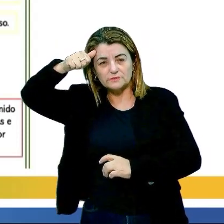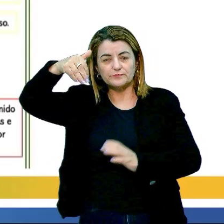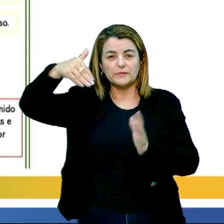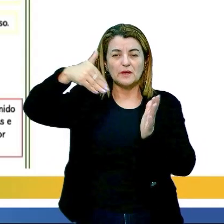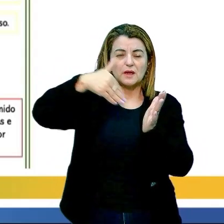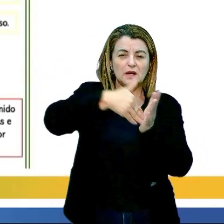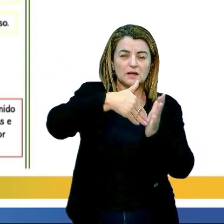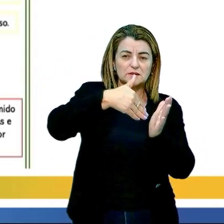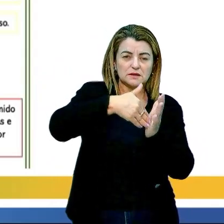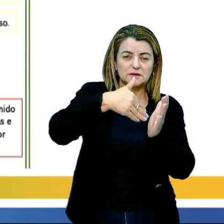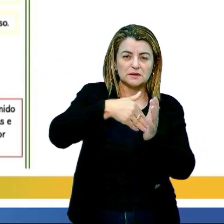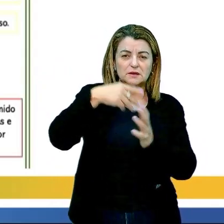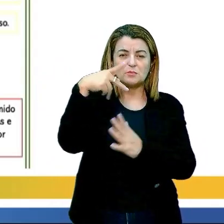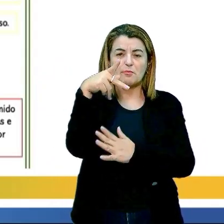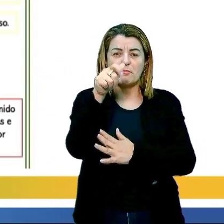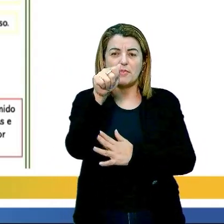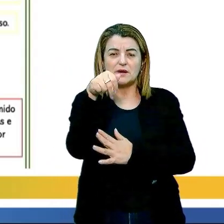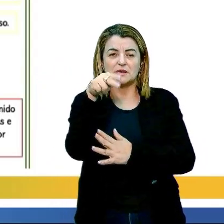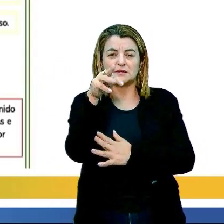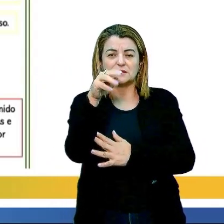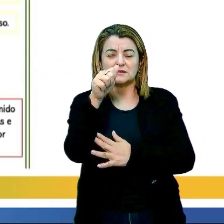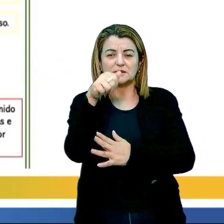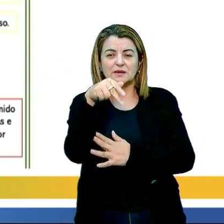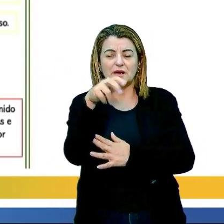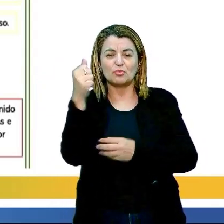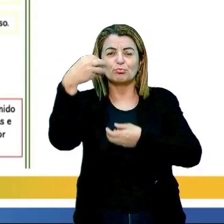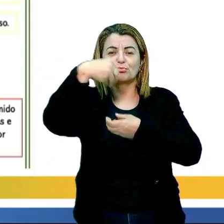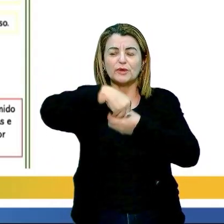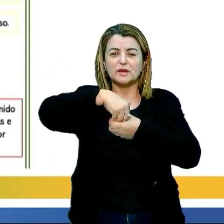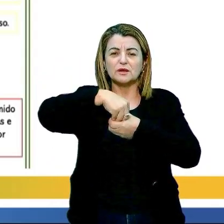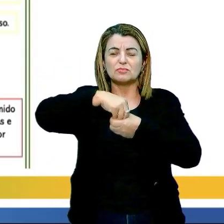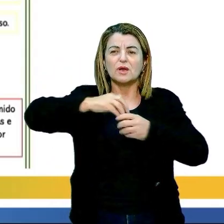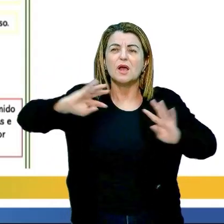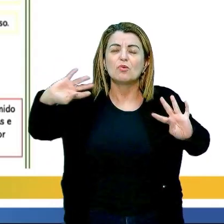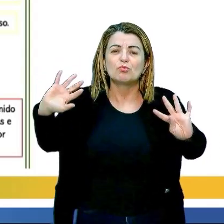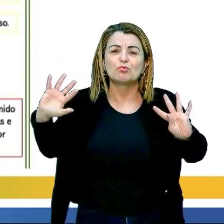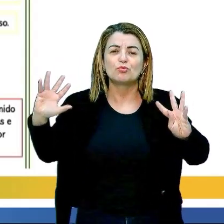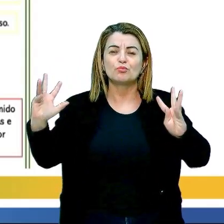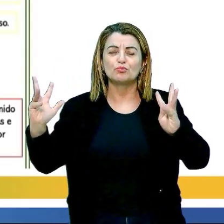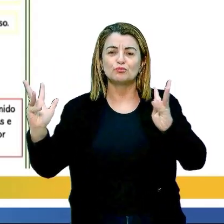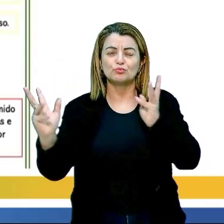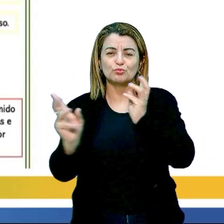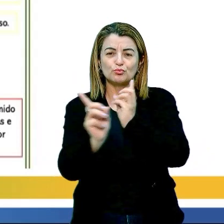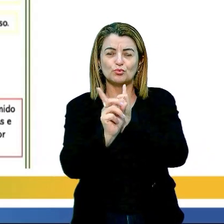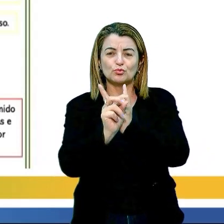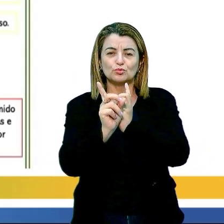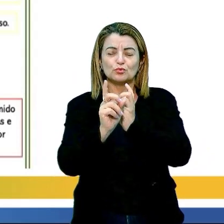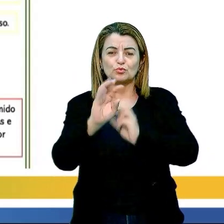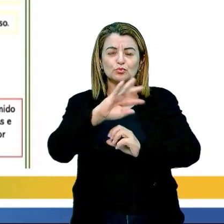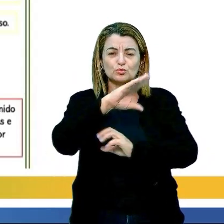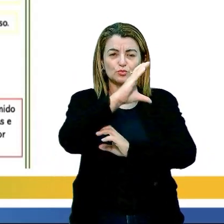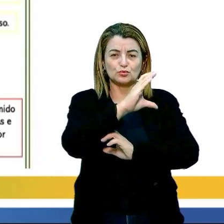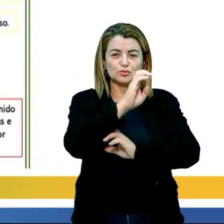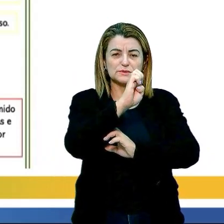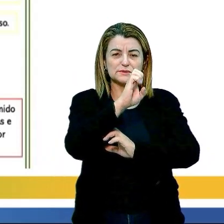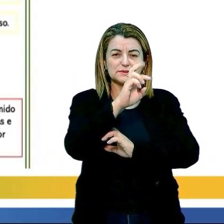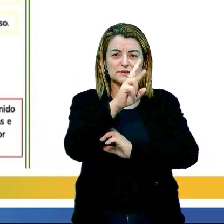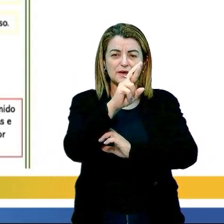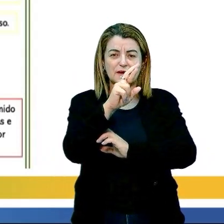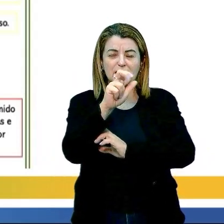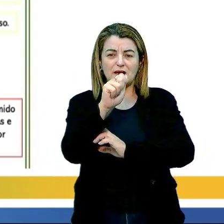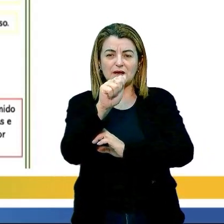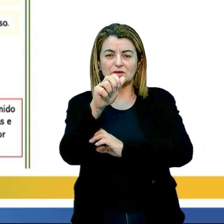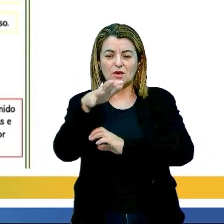até dentro do Pantanal, adentra a Mata Atlântica. Então há um encontro desse cerrado com